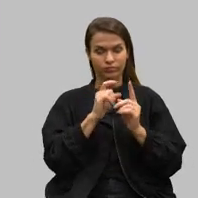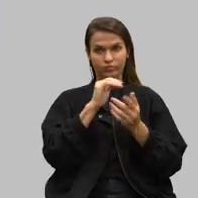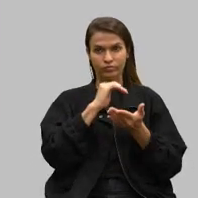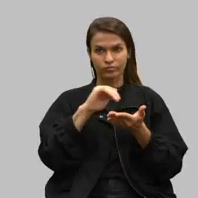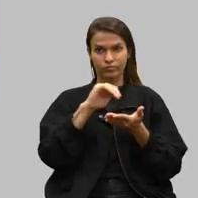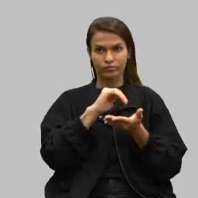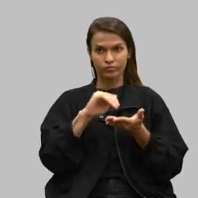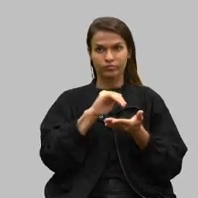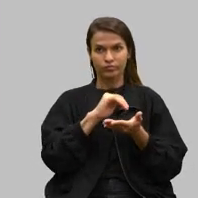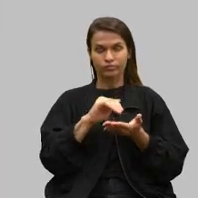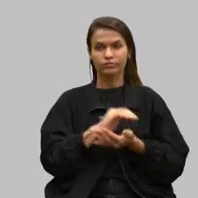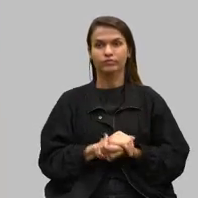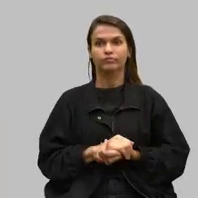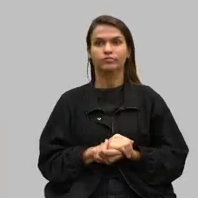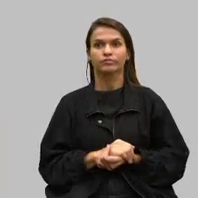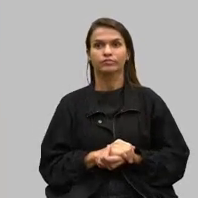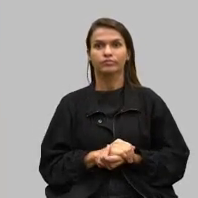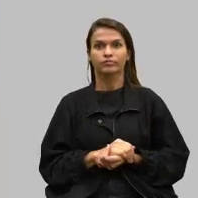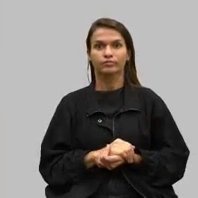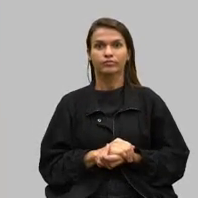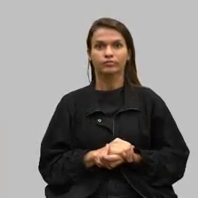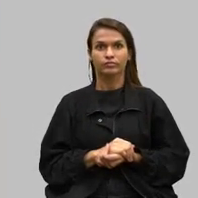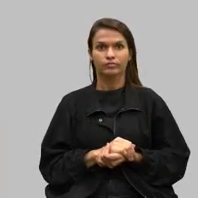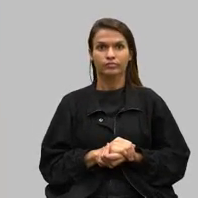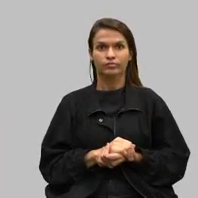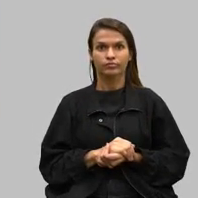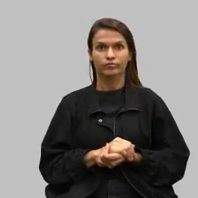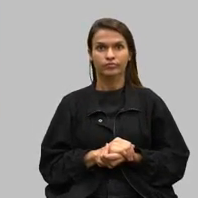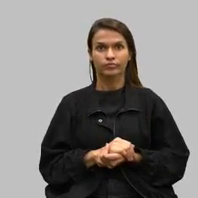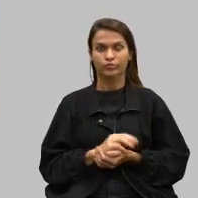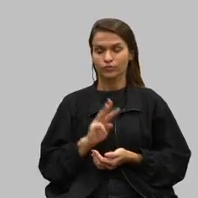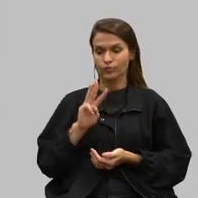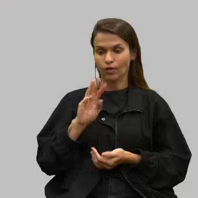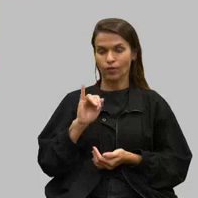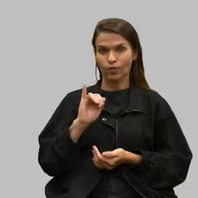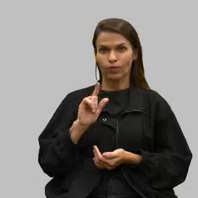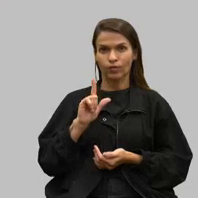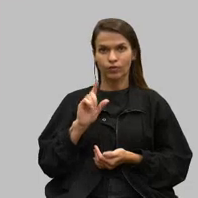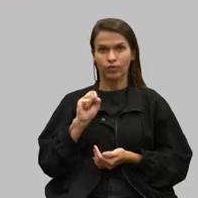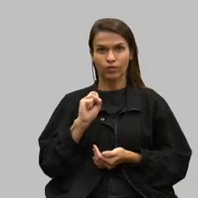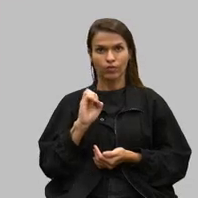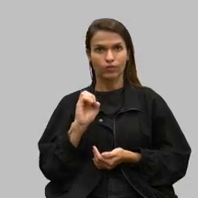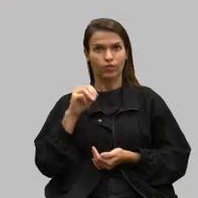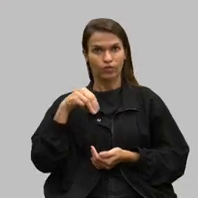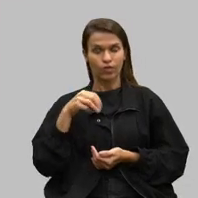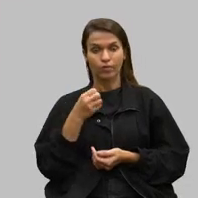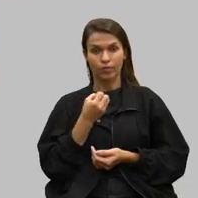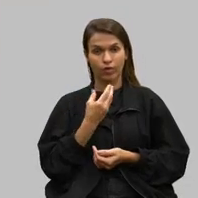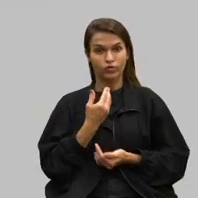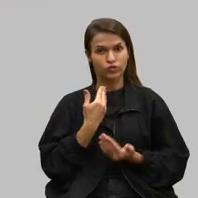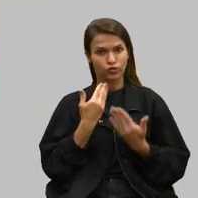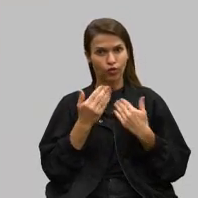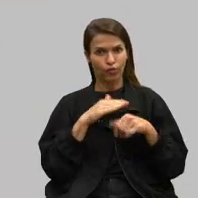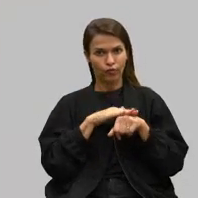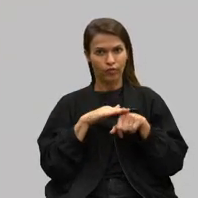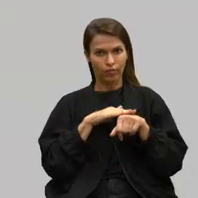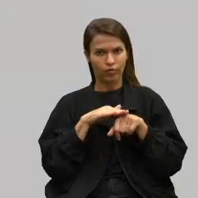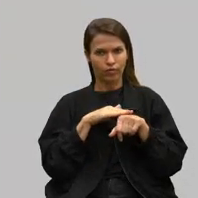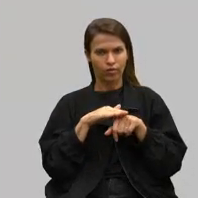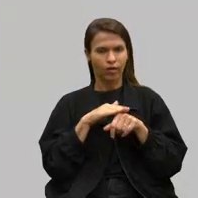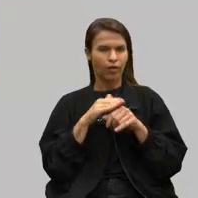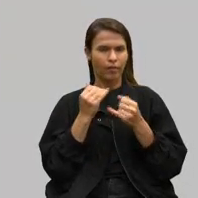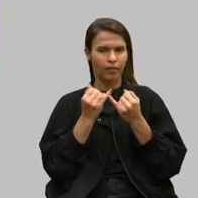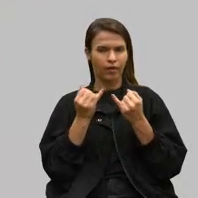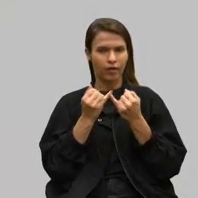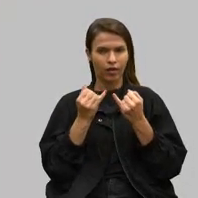Pedida pelo doutor Wilson. Doutor Wilson, é bom conversarmos, porque é quase uma conversa de colegas médicos aqui